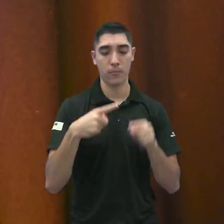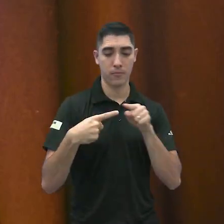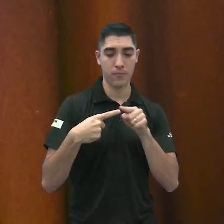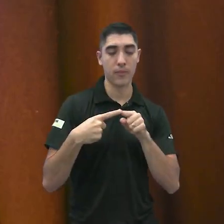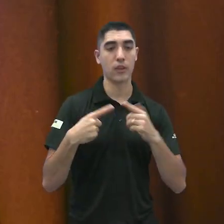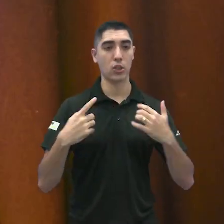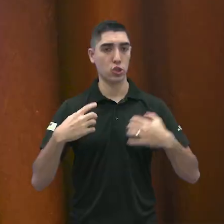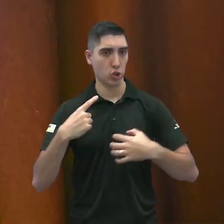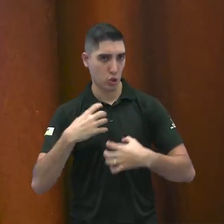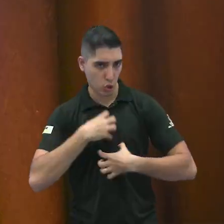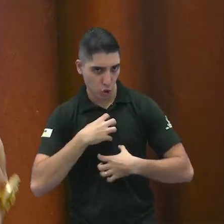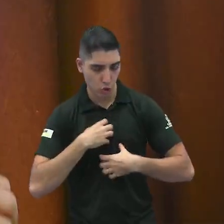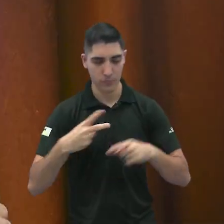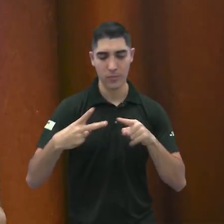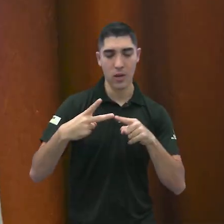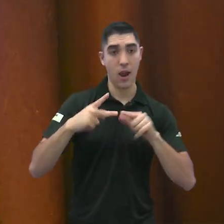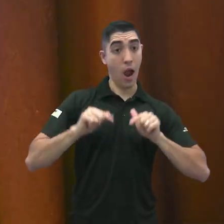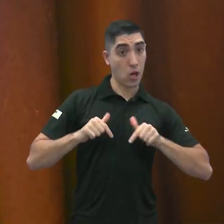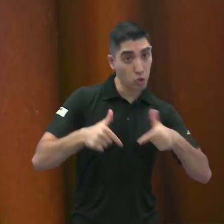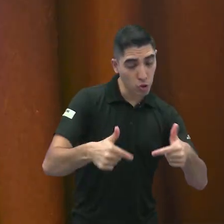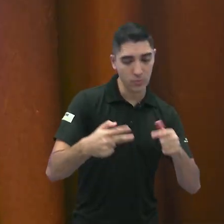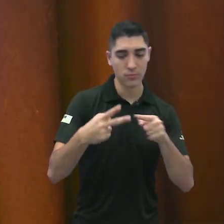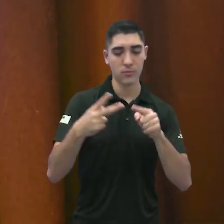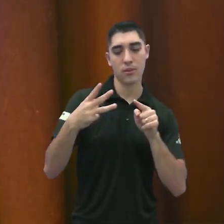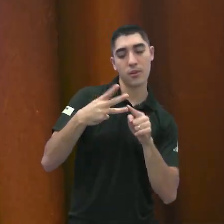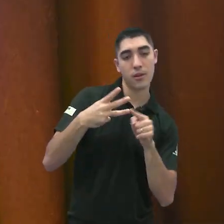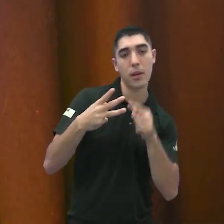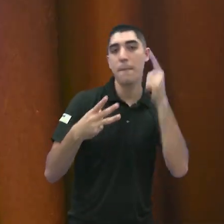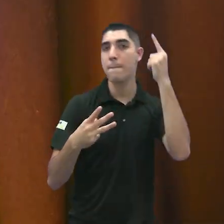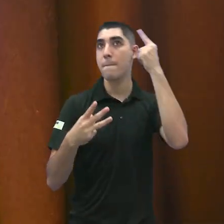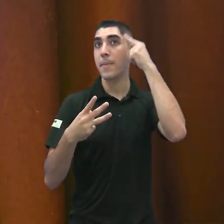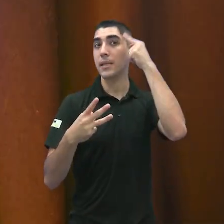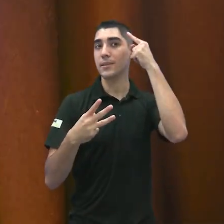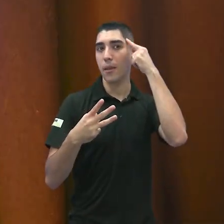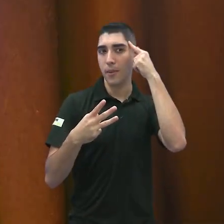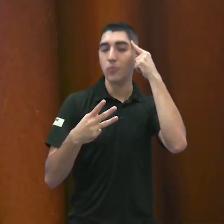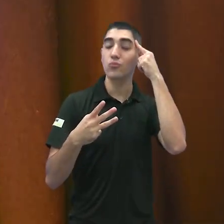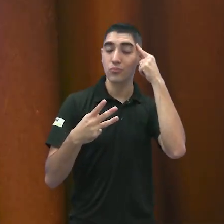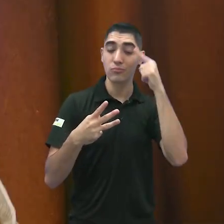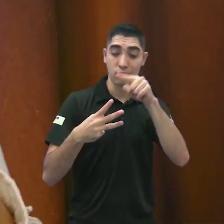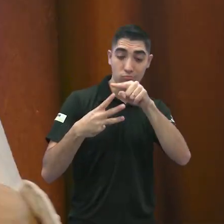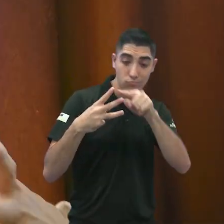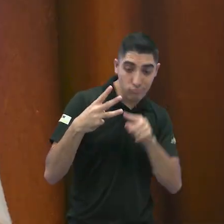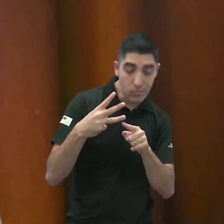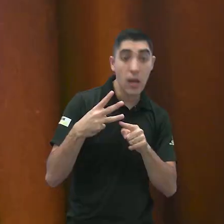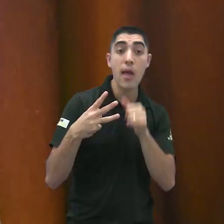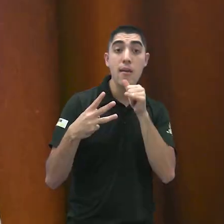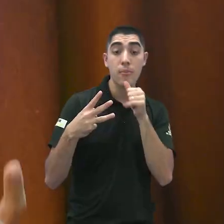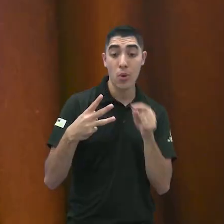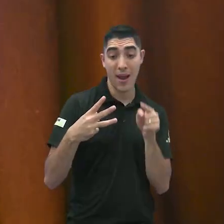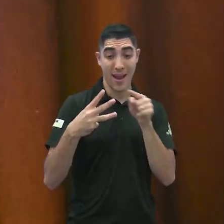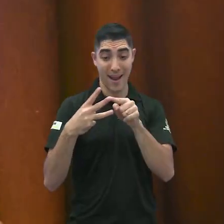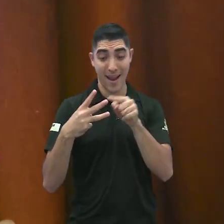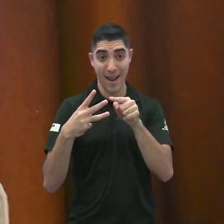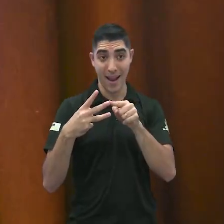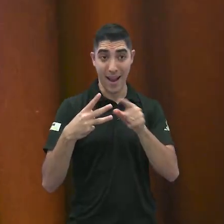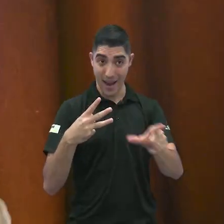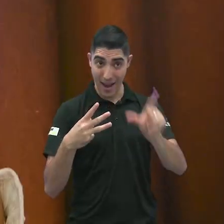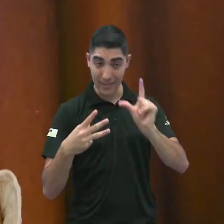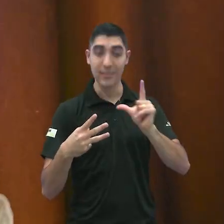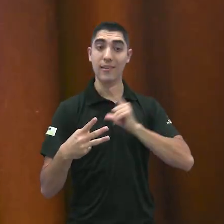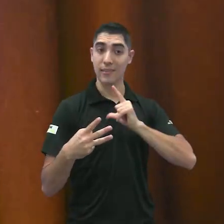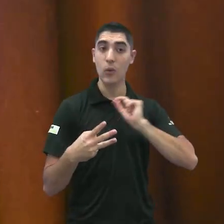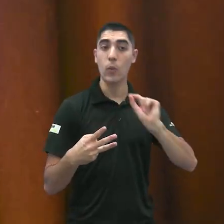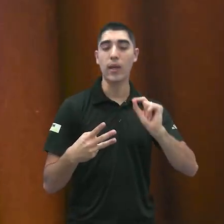sentir, né? É o agir e o pensar. Então, a gente tem, antes do agir, a gente tem